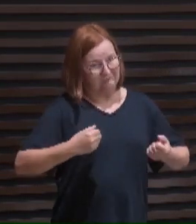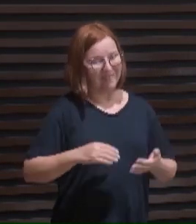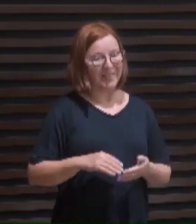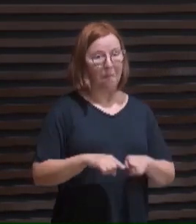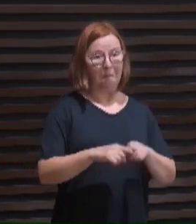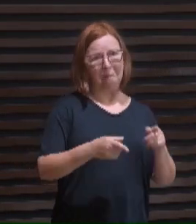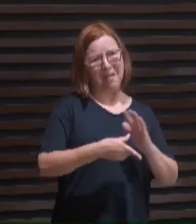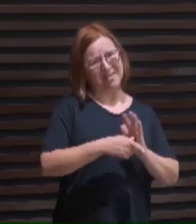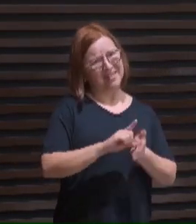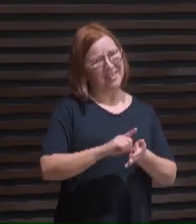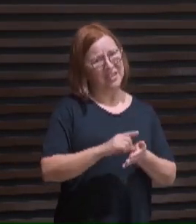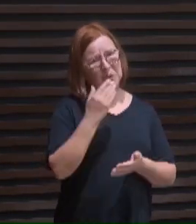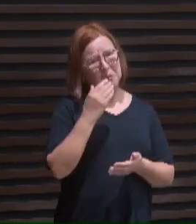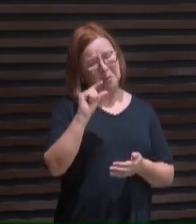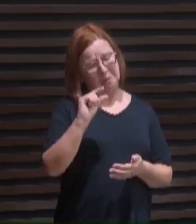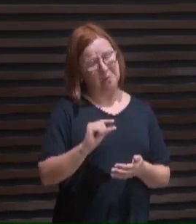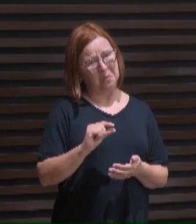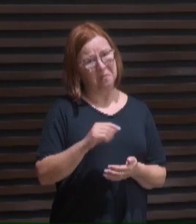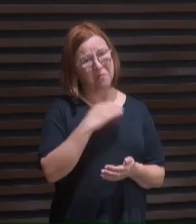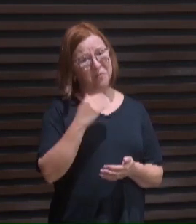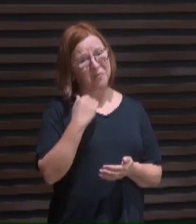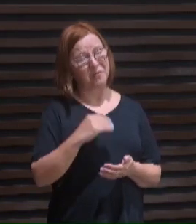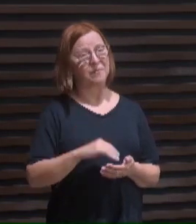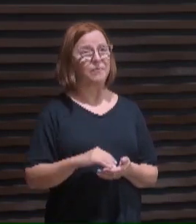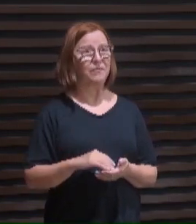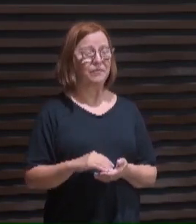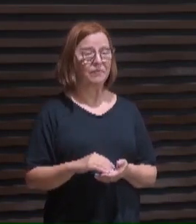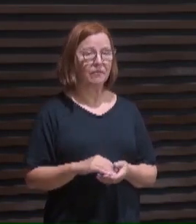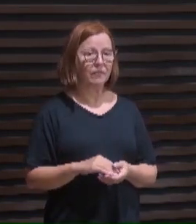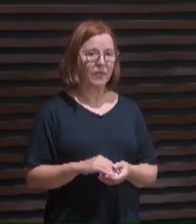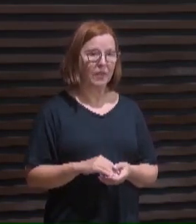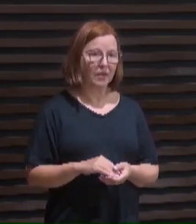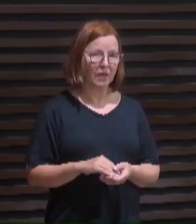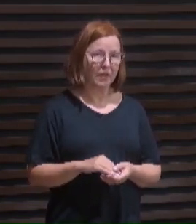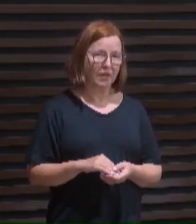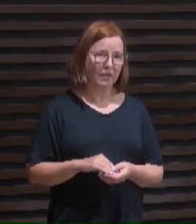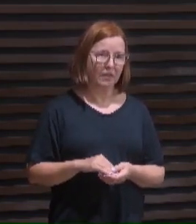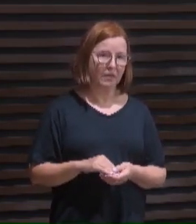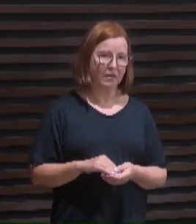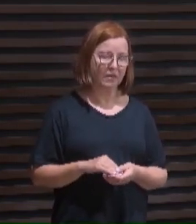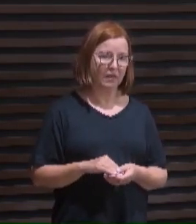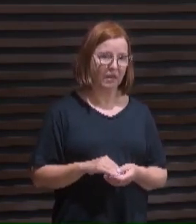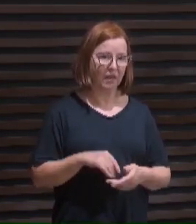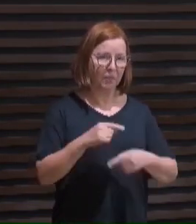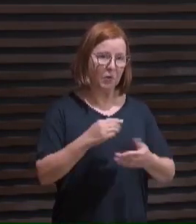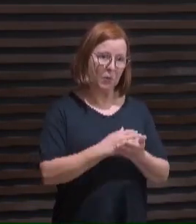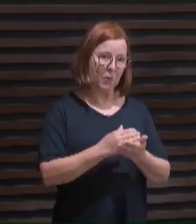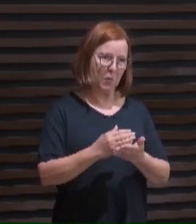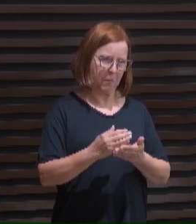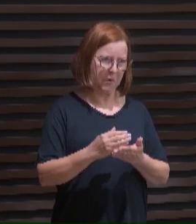muita gente. Aí daí para frente veio a Revolução